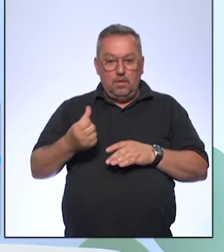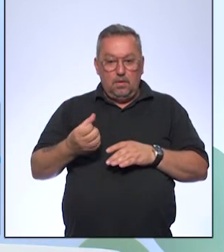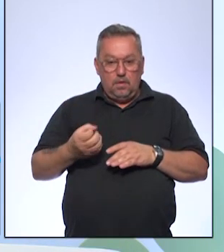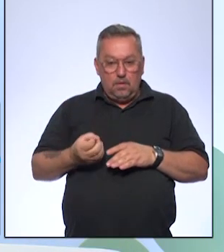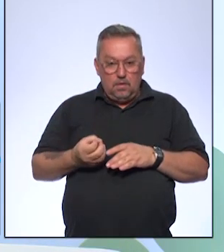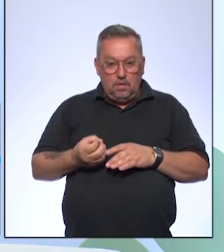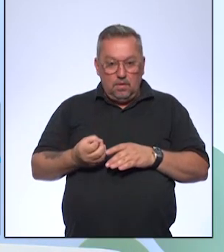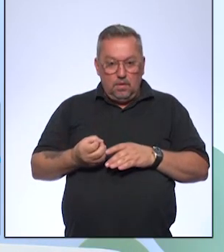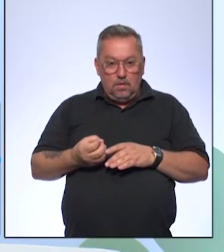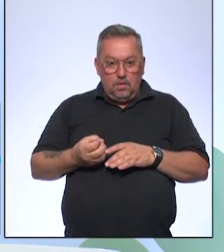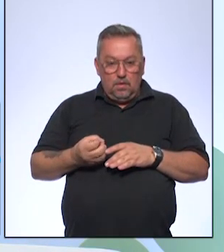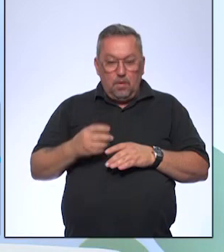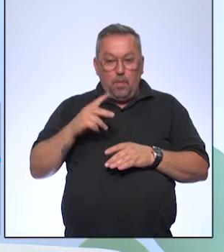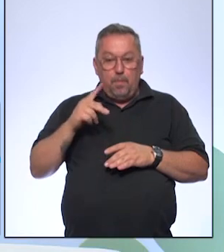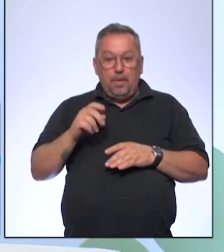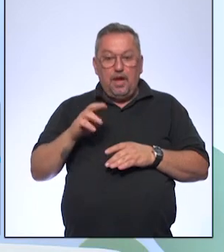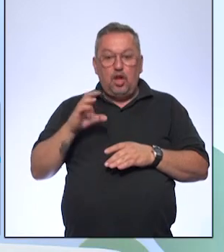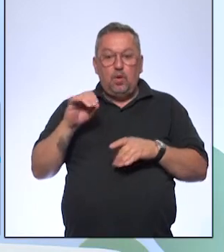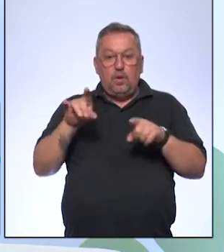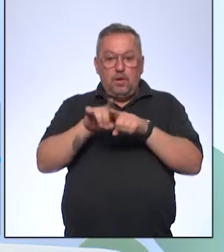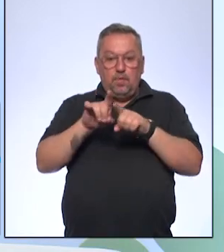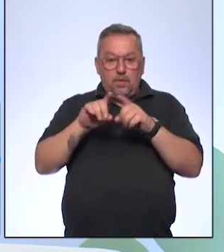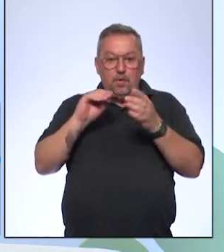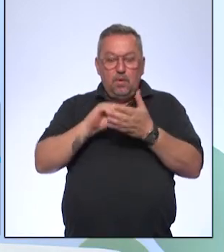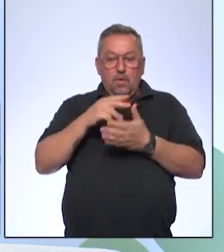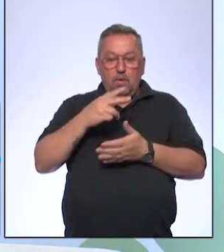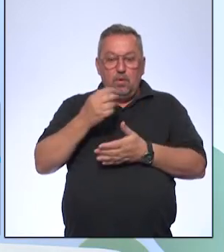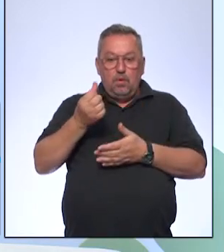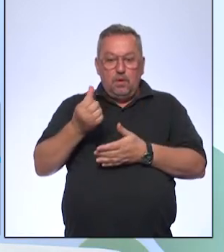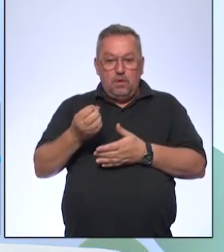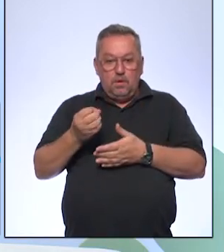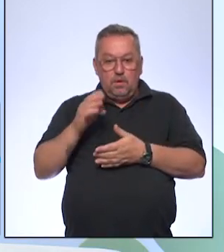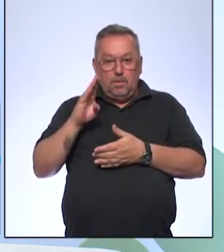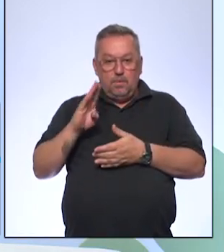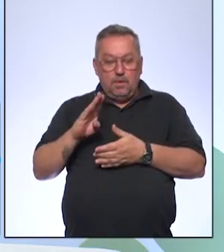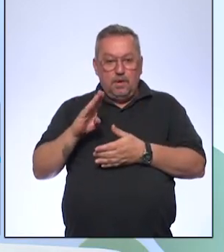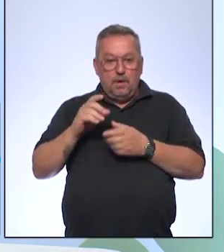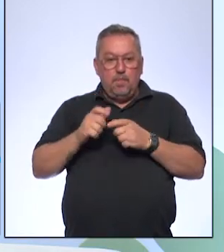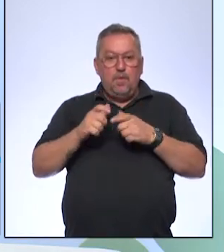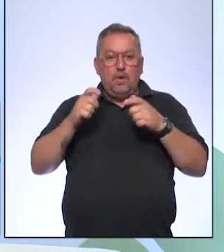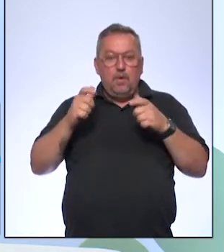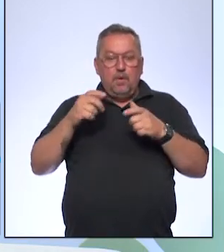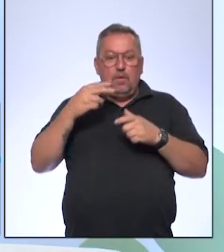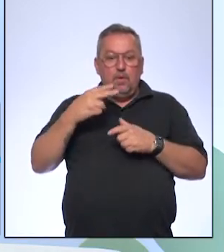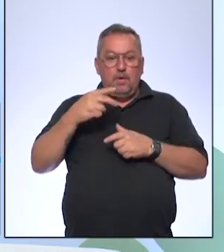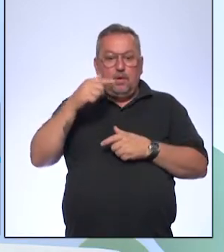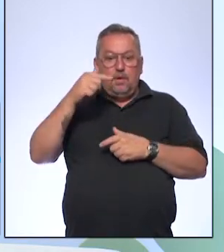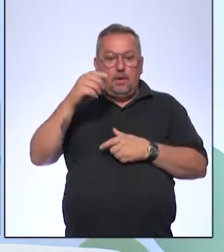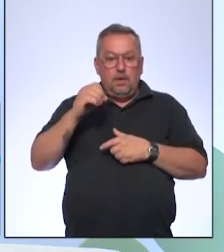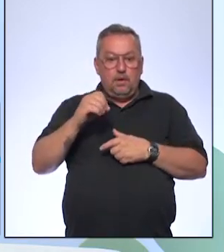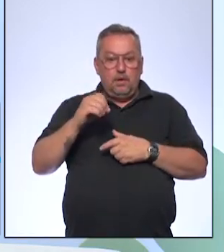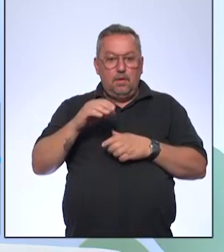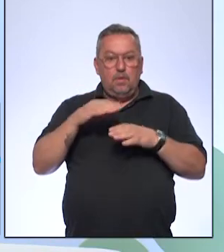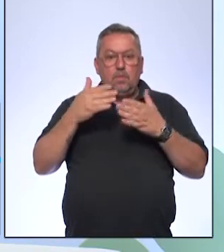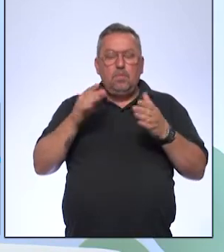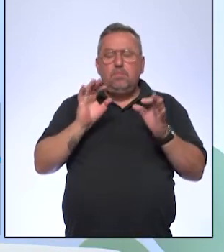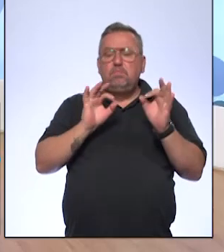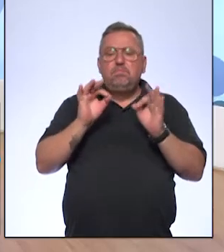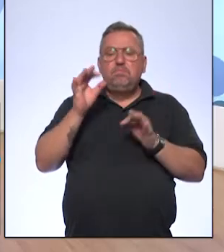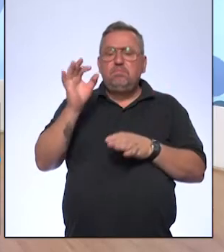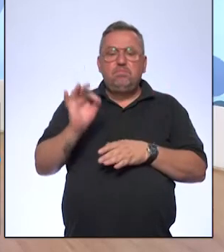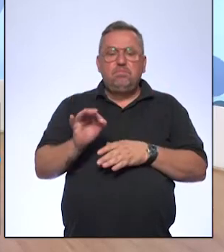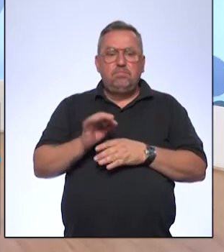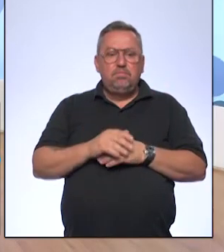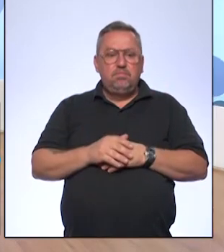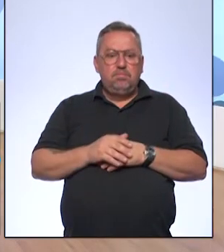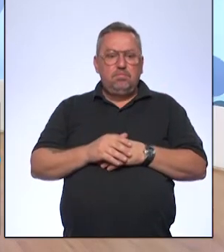260. O Pedro Henrique também colocou 260 na B, mas o restante 270. Qual deles está certo? No